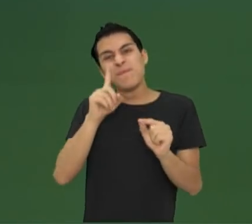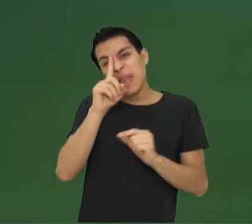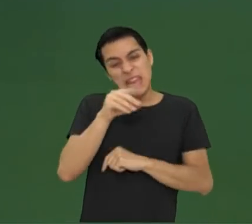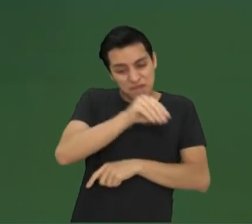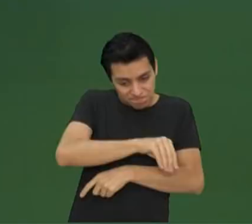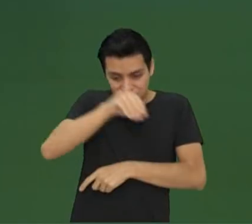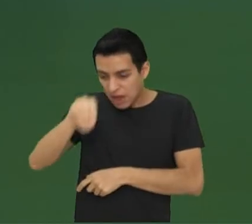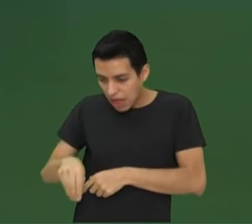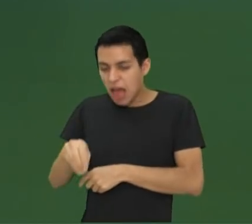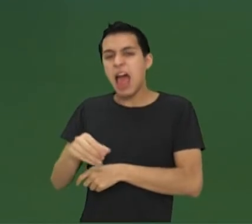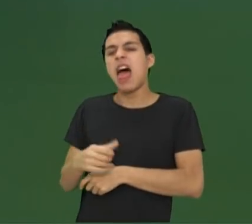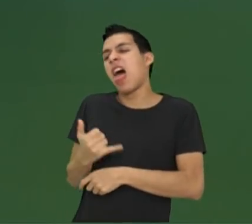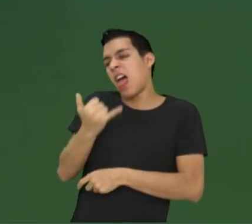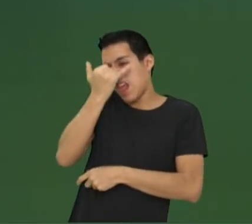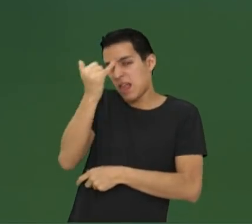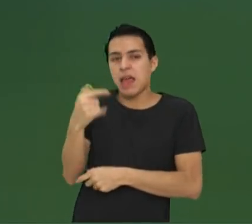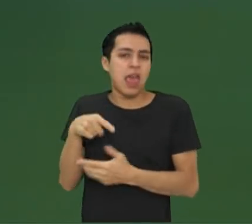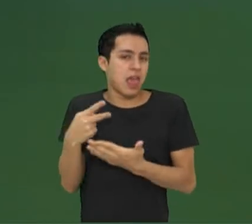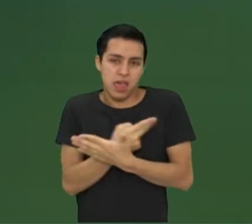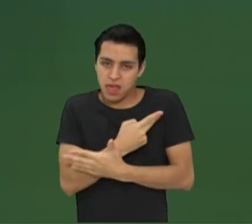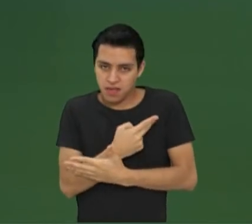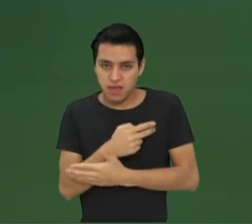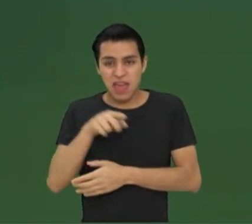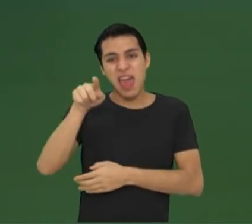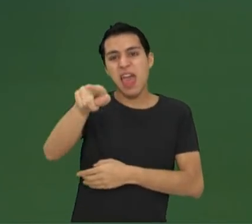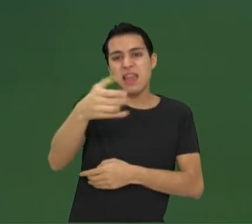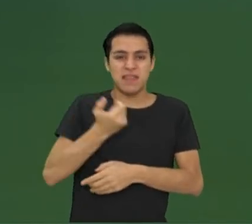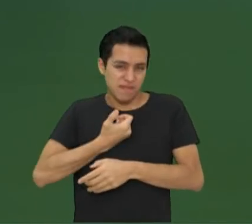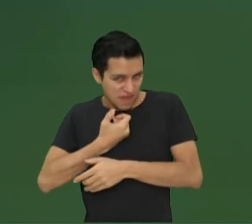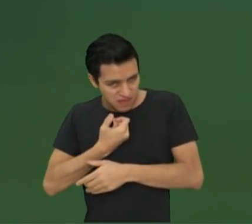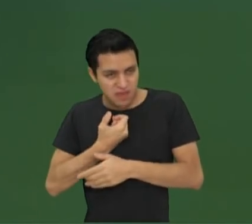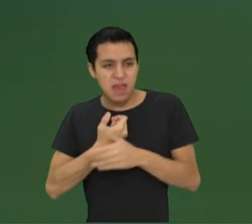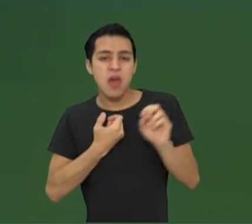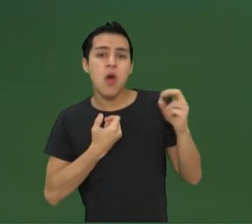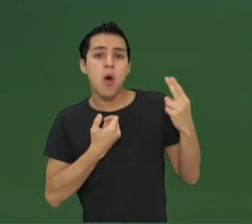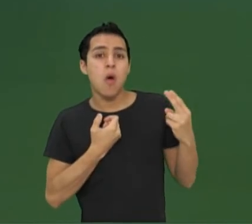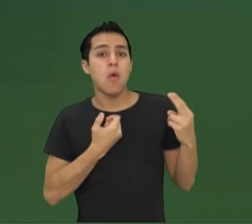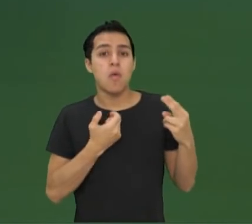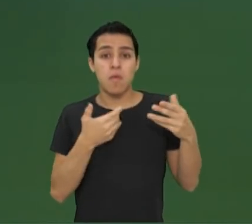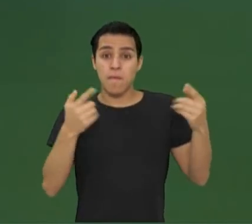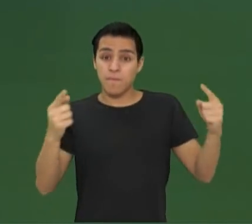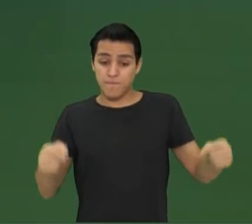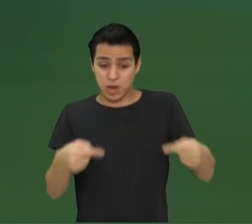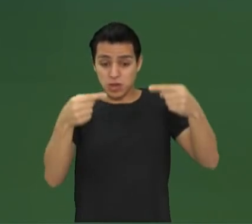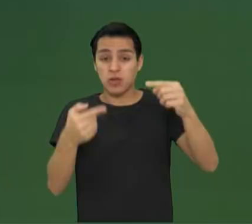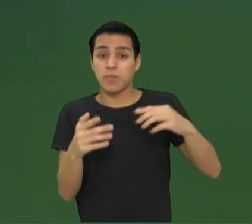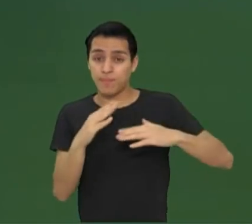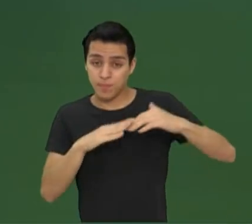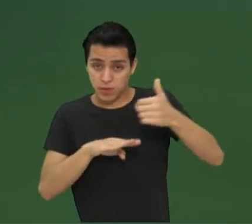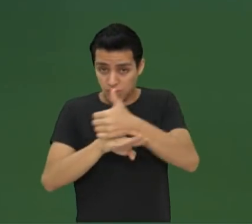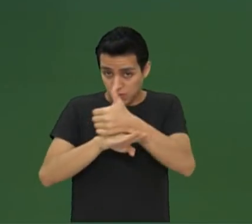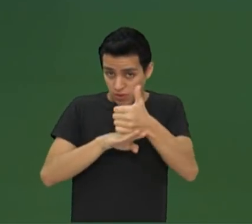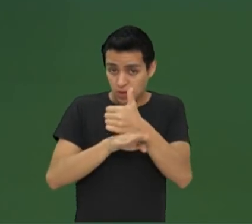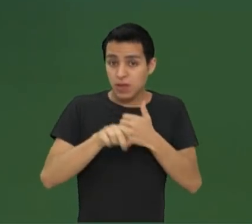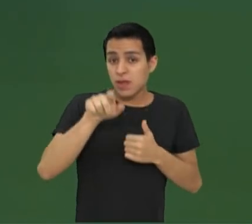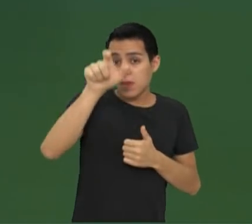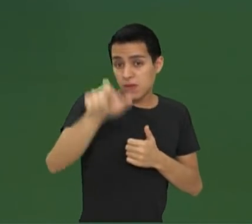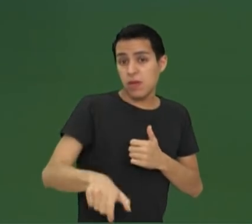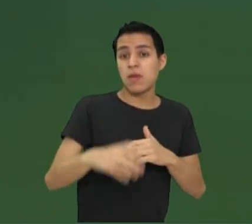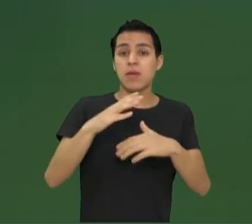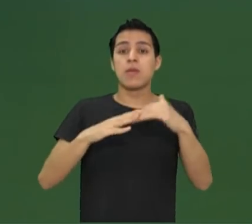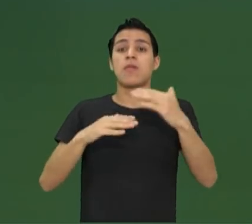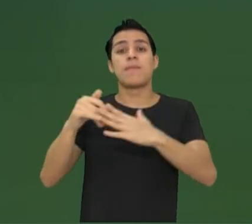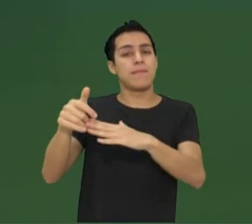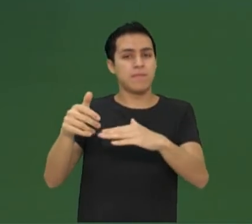fiz esse lance, estou errado no jogo. O meu próprio adversário vai me avisar, ou se for numa partida profissional, teu adversário vai,